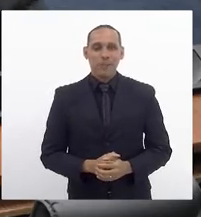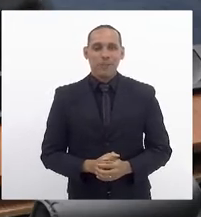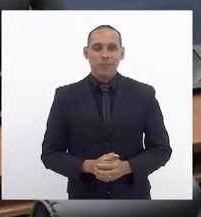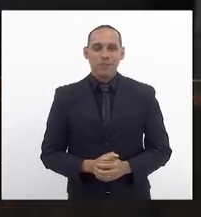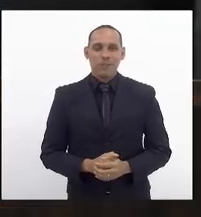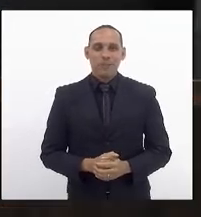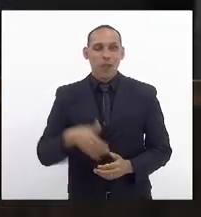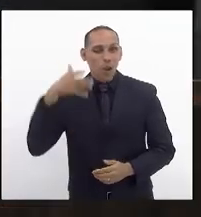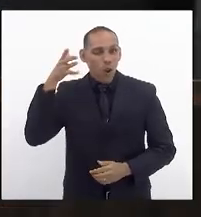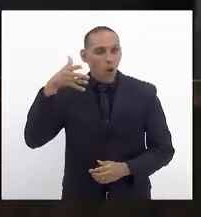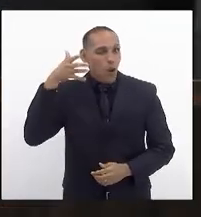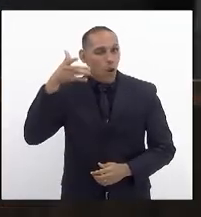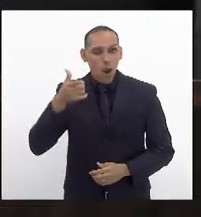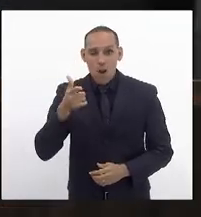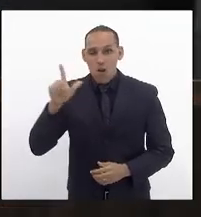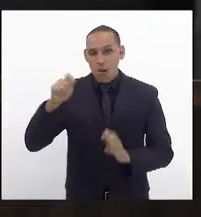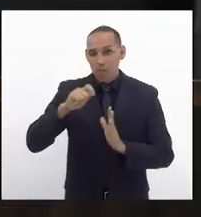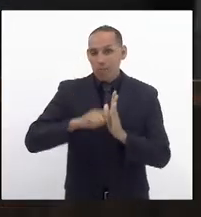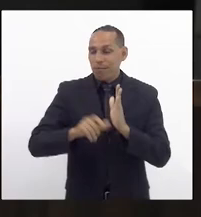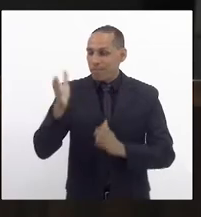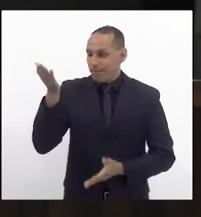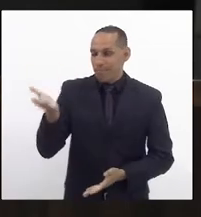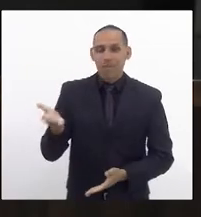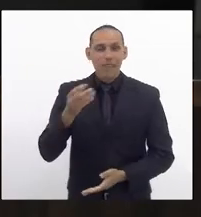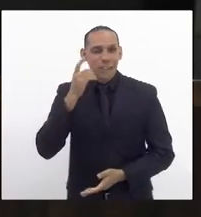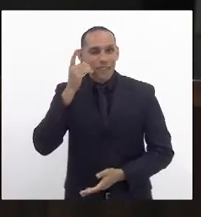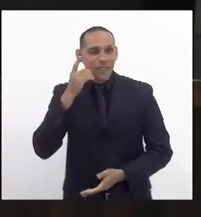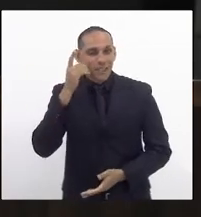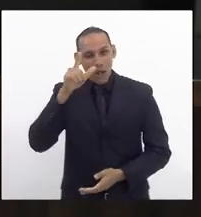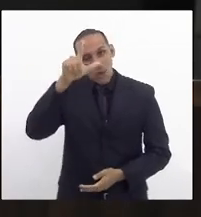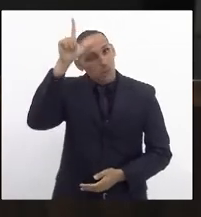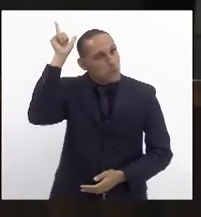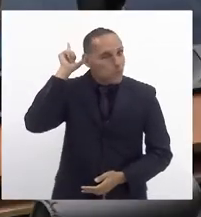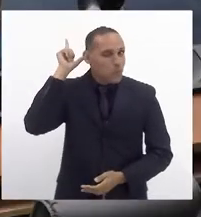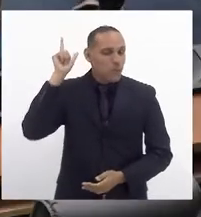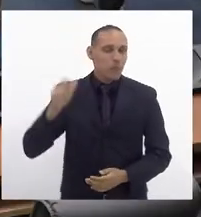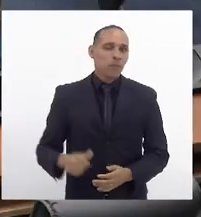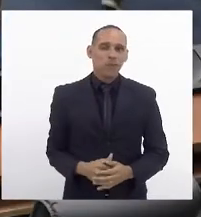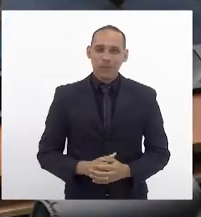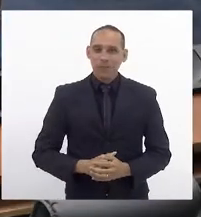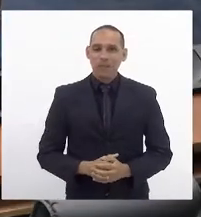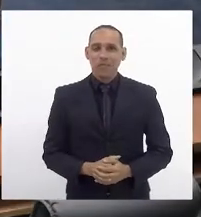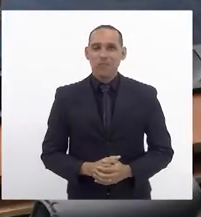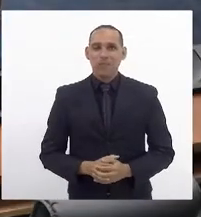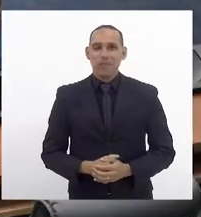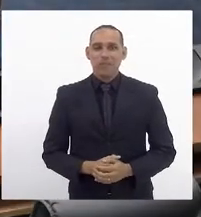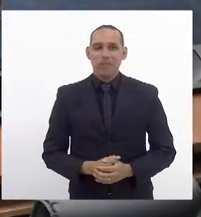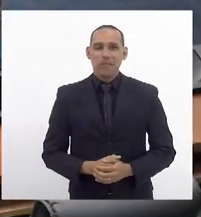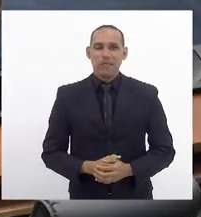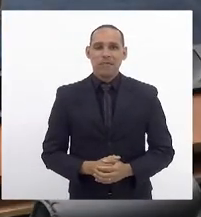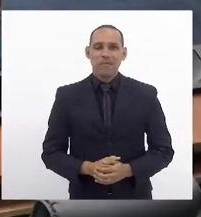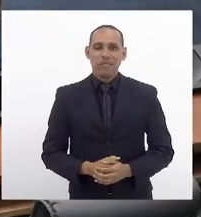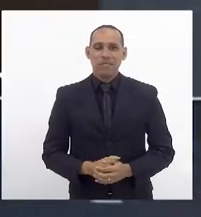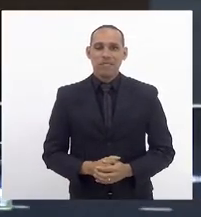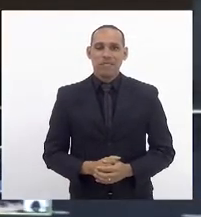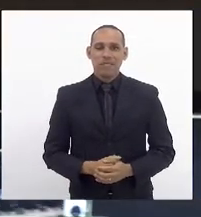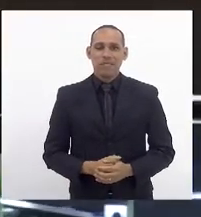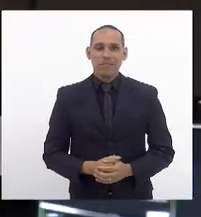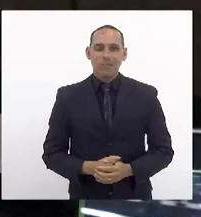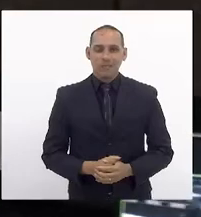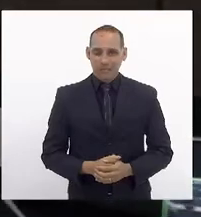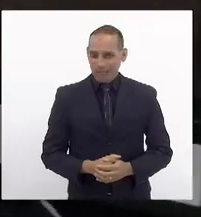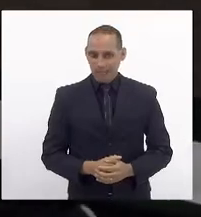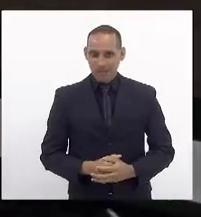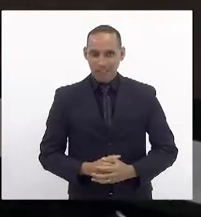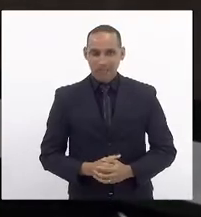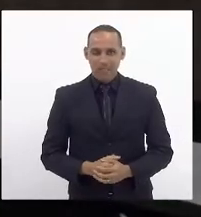o próximo orador inscrito Nobre Deputado Luiz Paulo o emprego